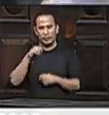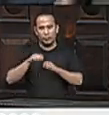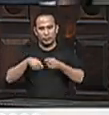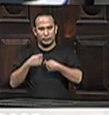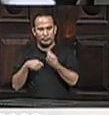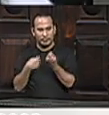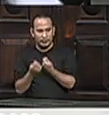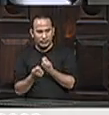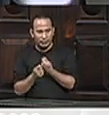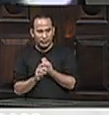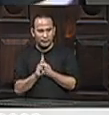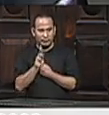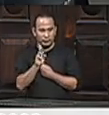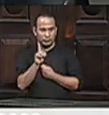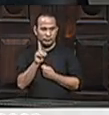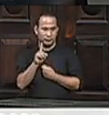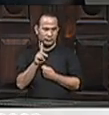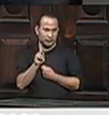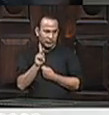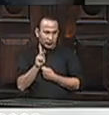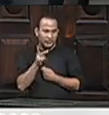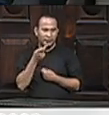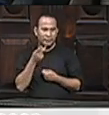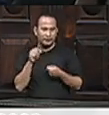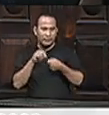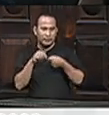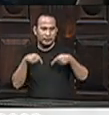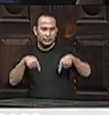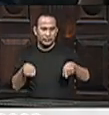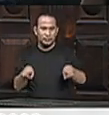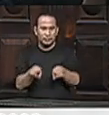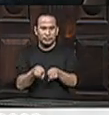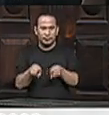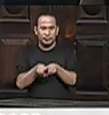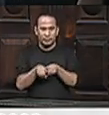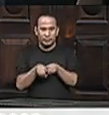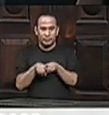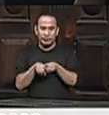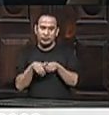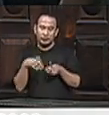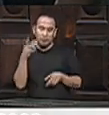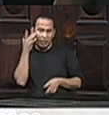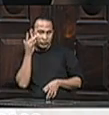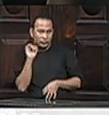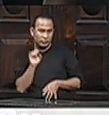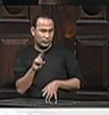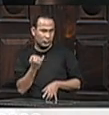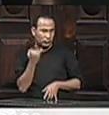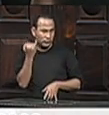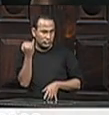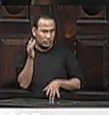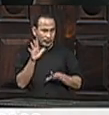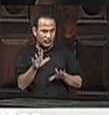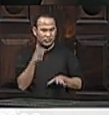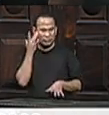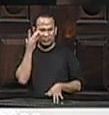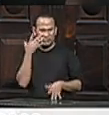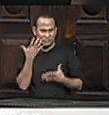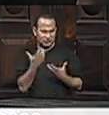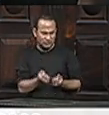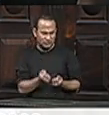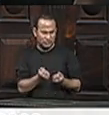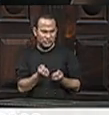Deputado Osório. Senhor presidente, eu vou dar meu parecer acompanhando o voto do presidente da